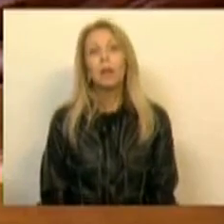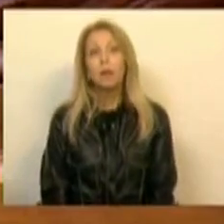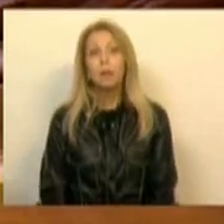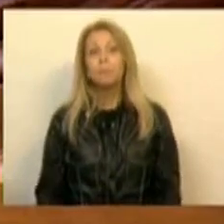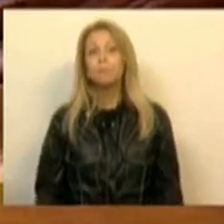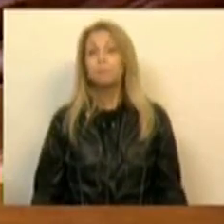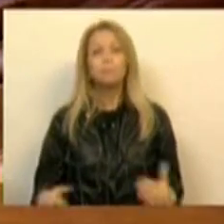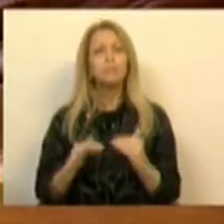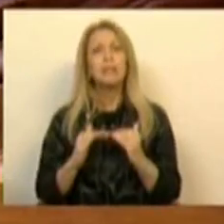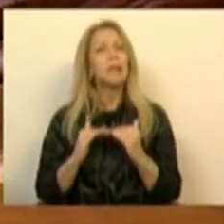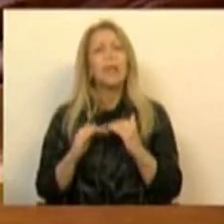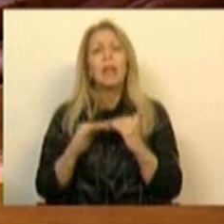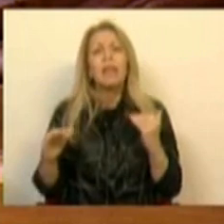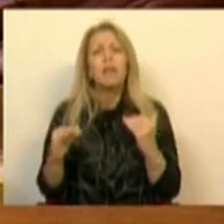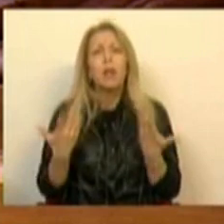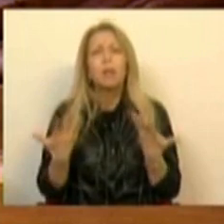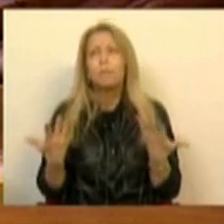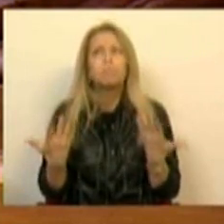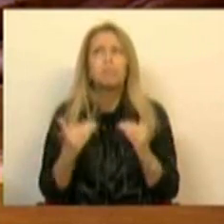E ao nível parlamentar,